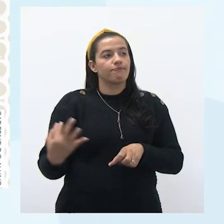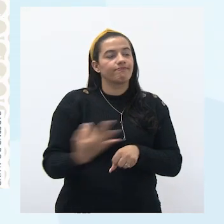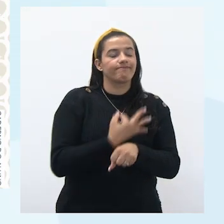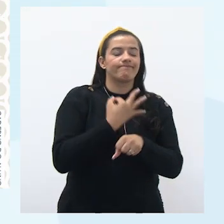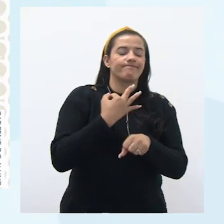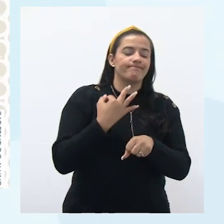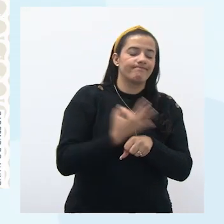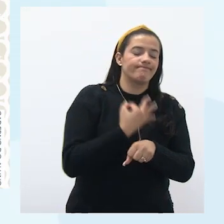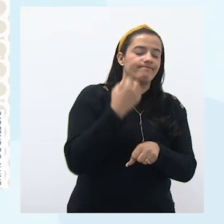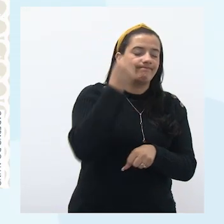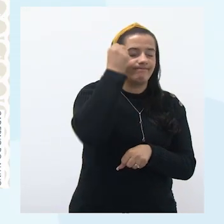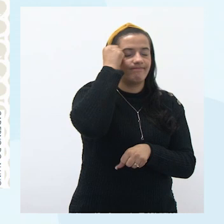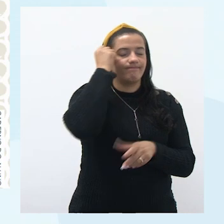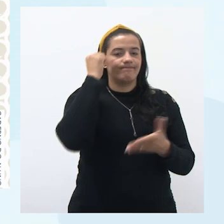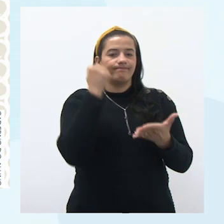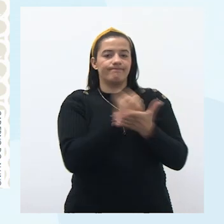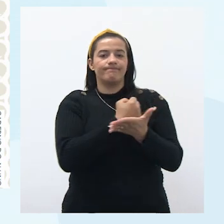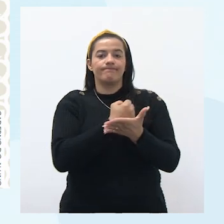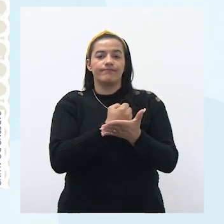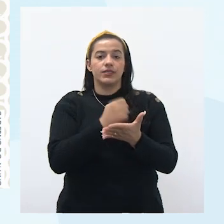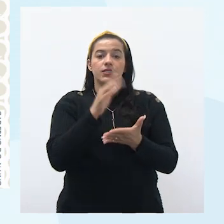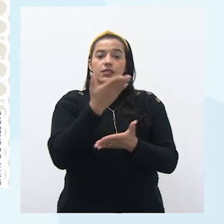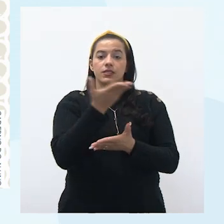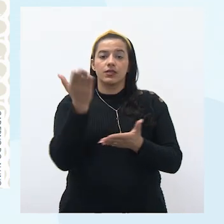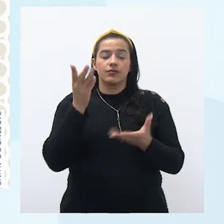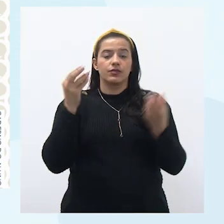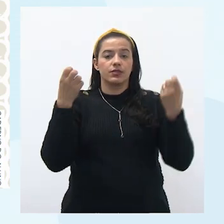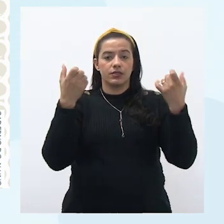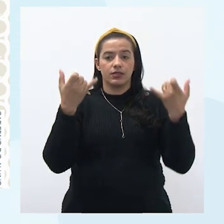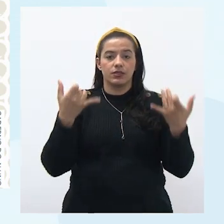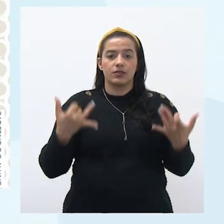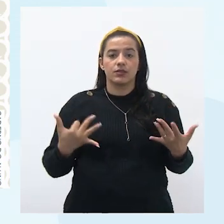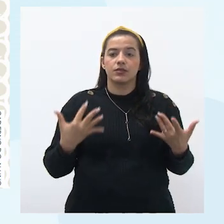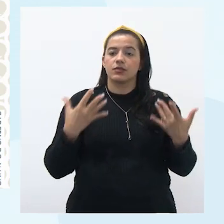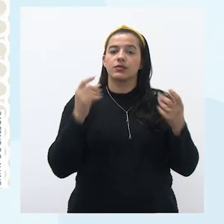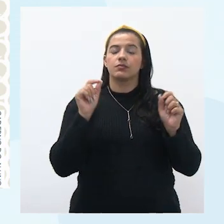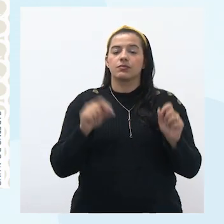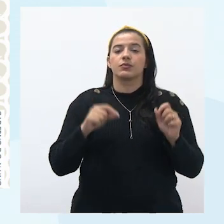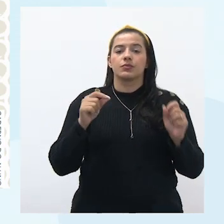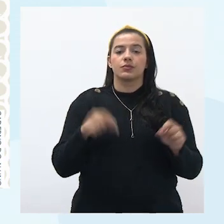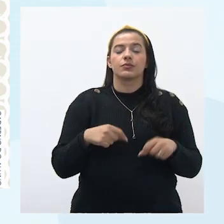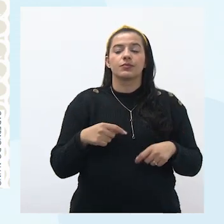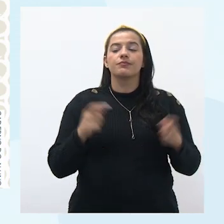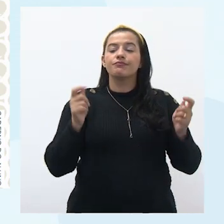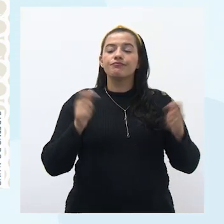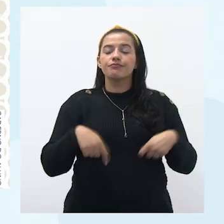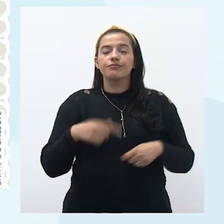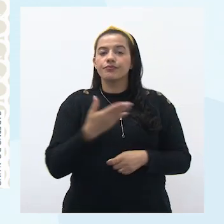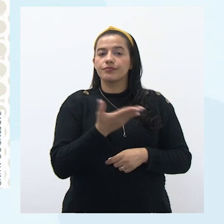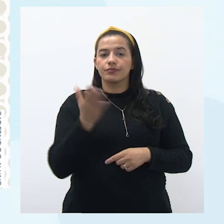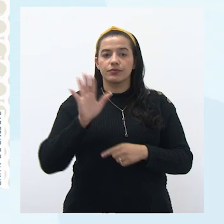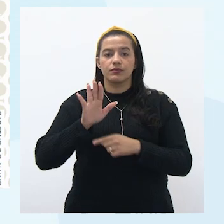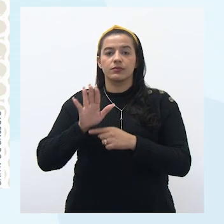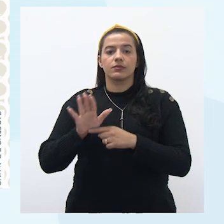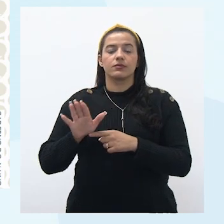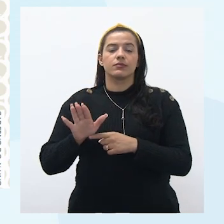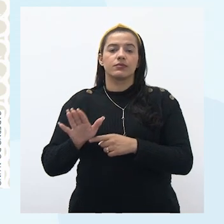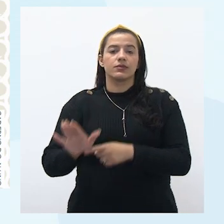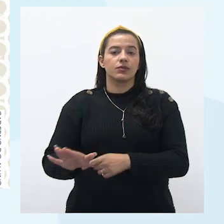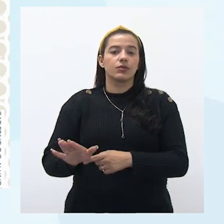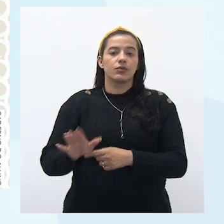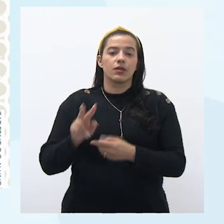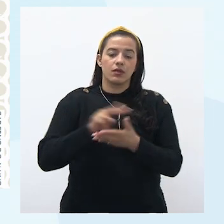frustração. Então, a gente tem aqui a definição da tolerância à frustração, bem para que o estudante possa fazer